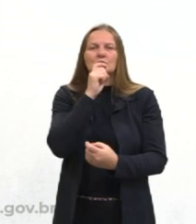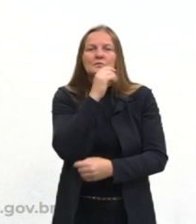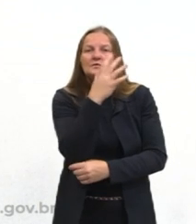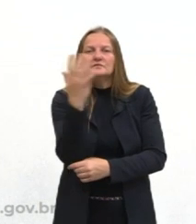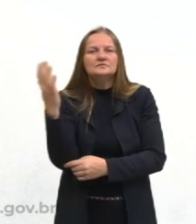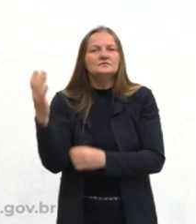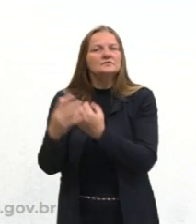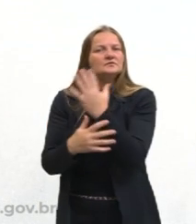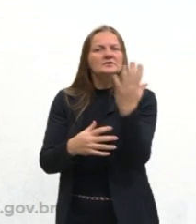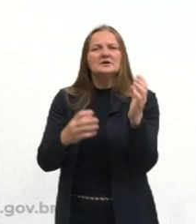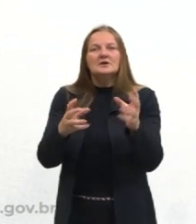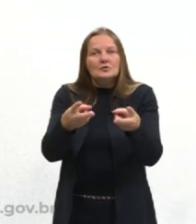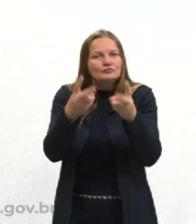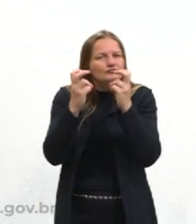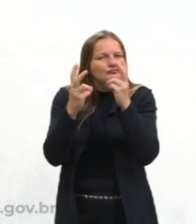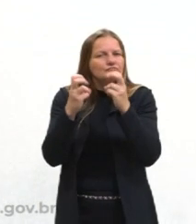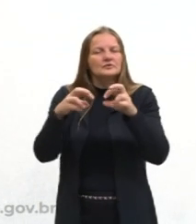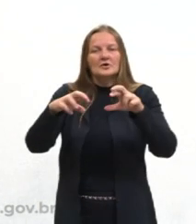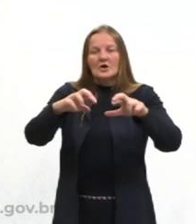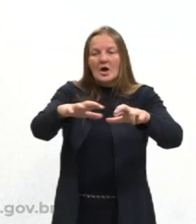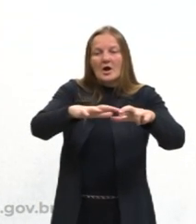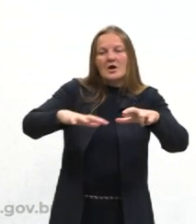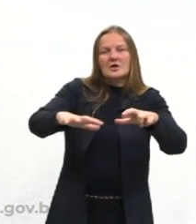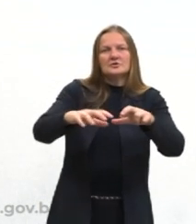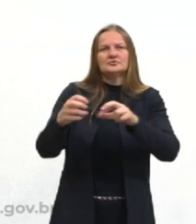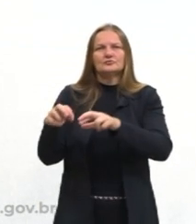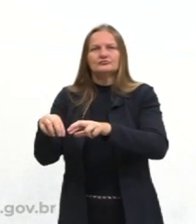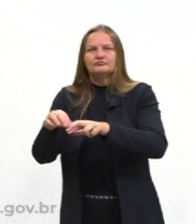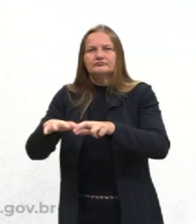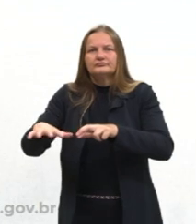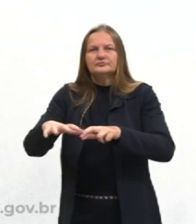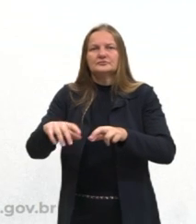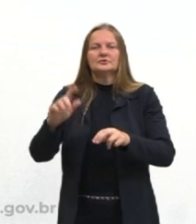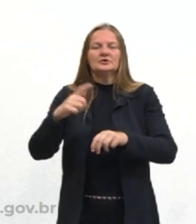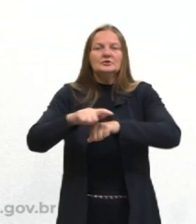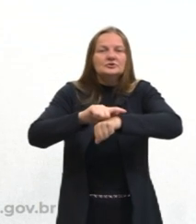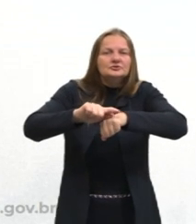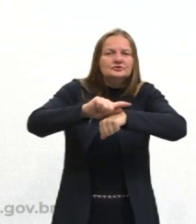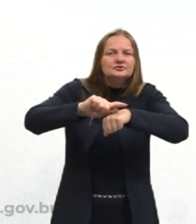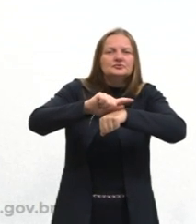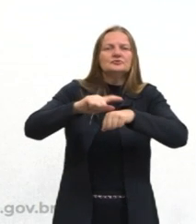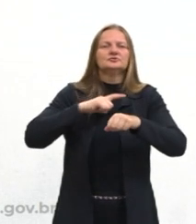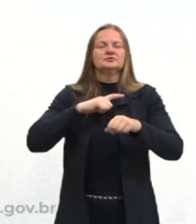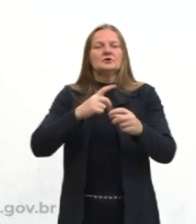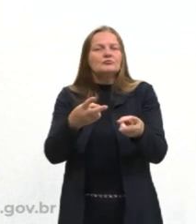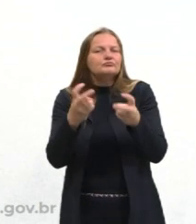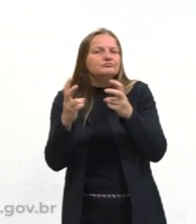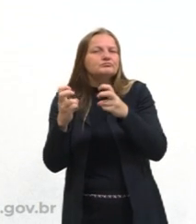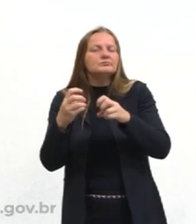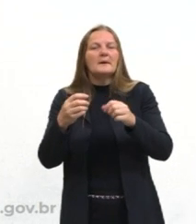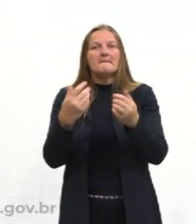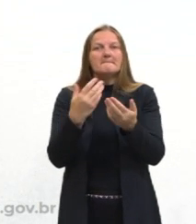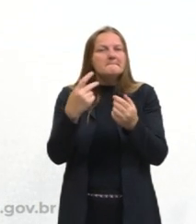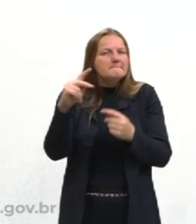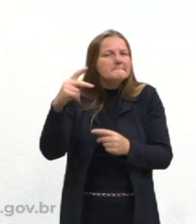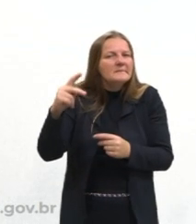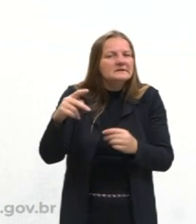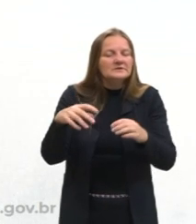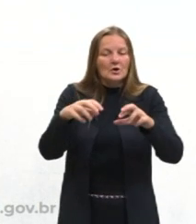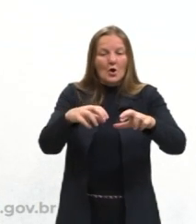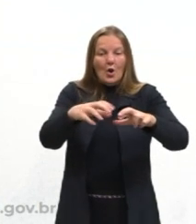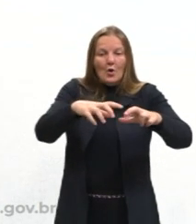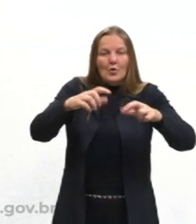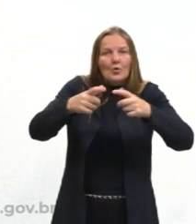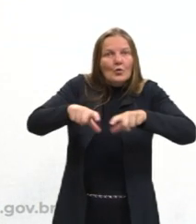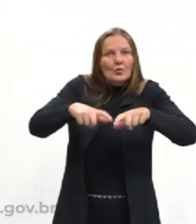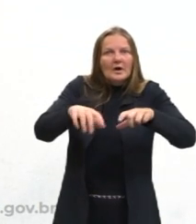assim que podem ser identificados a nível regional com condições de biologia clima semelhantes Isso quer dizer o que aquele